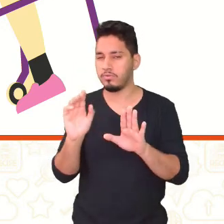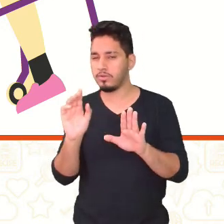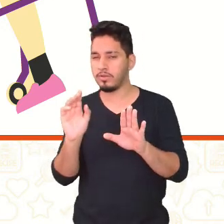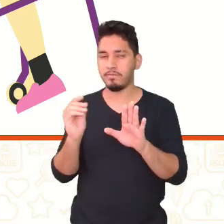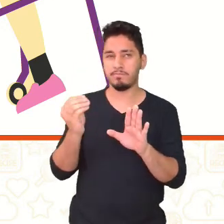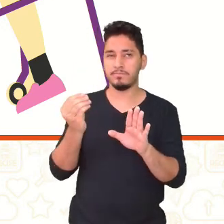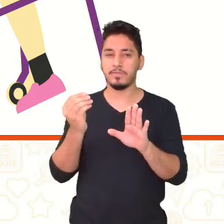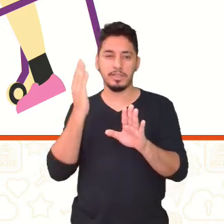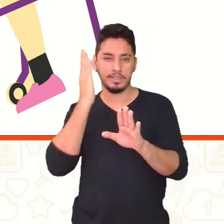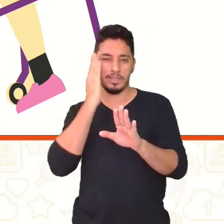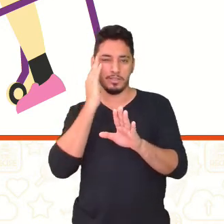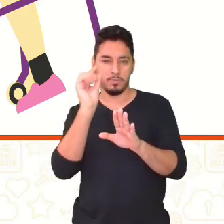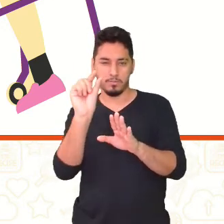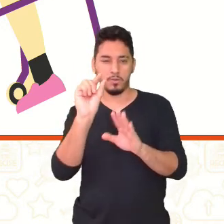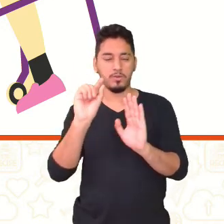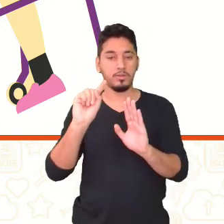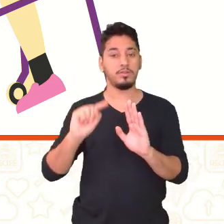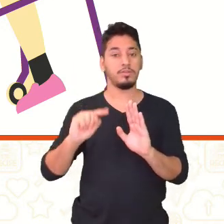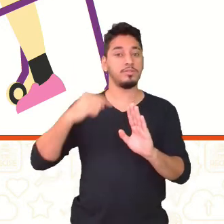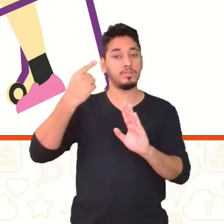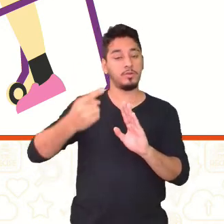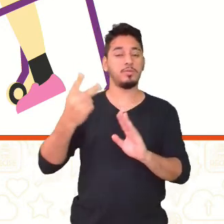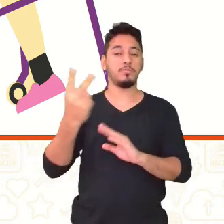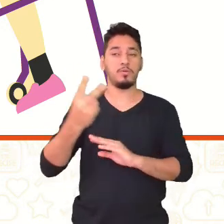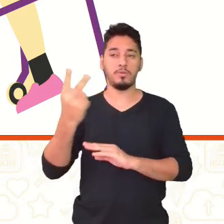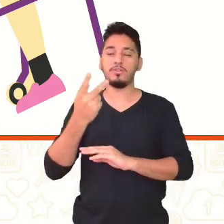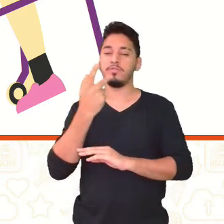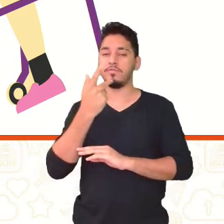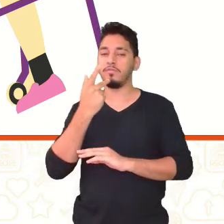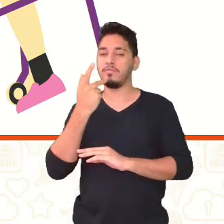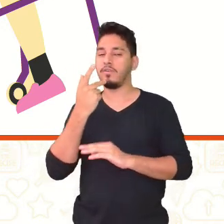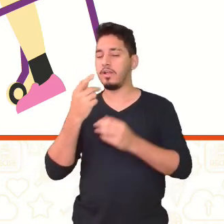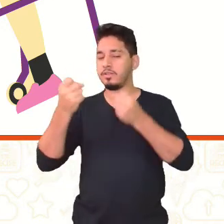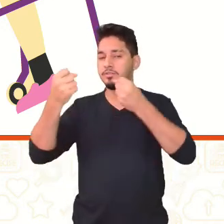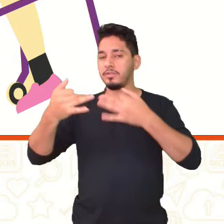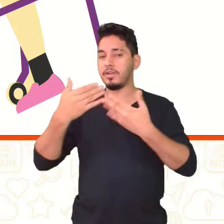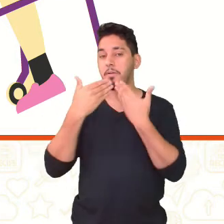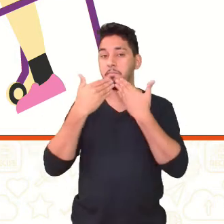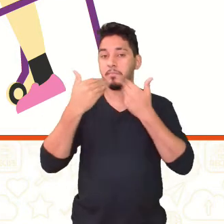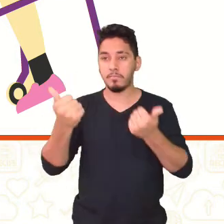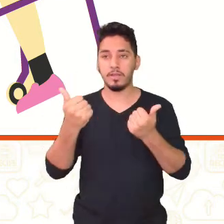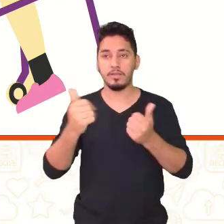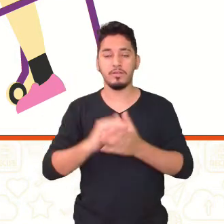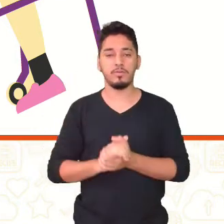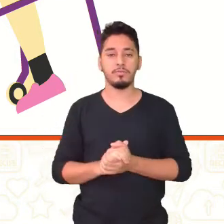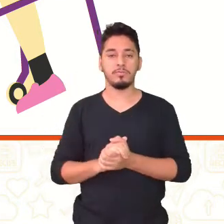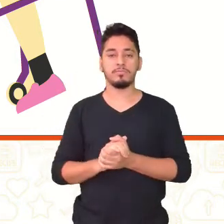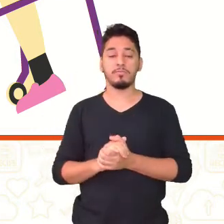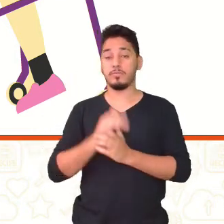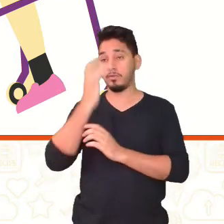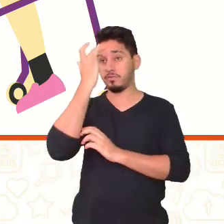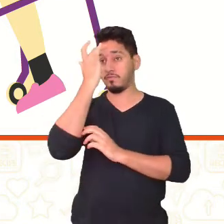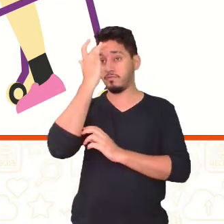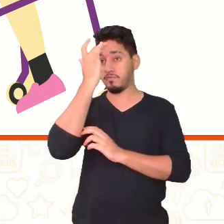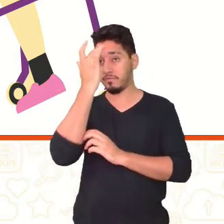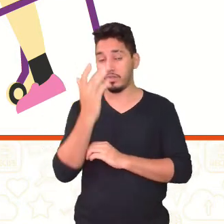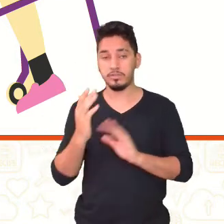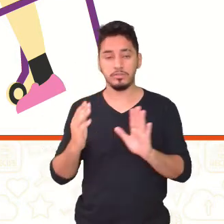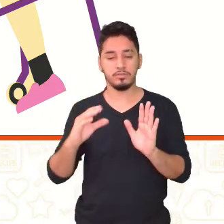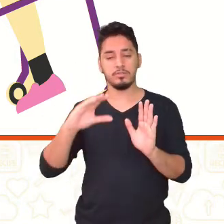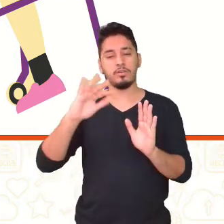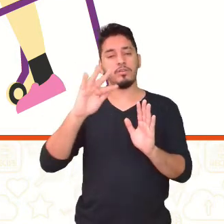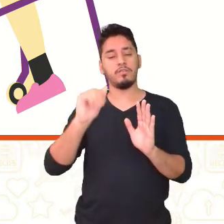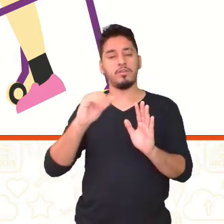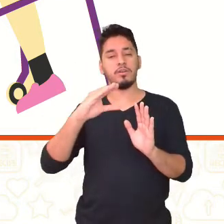aquele gostinho, né, de quero mais e ir para o segundo momento querendo esmiuçar mais essas questões. Então, a gente tem os facilitadores a partir